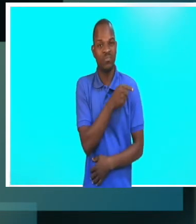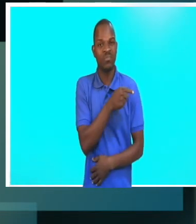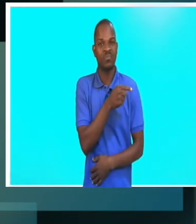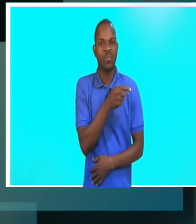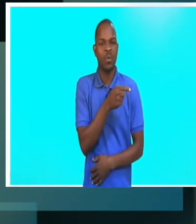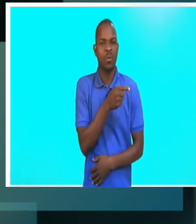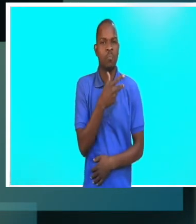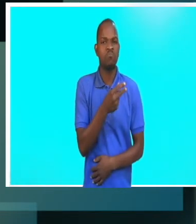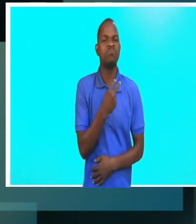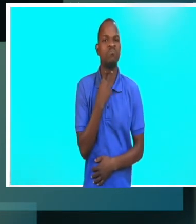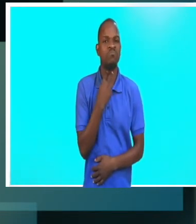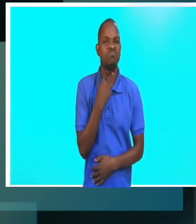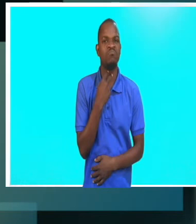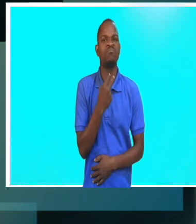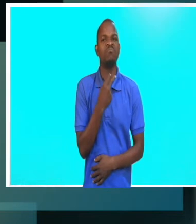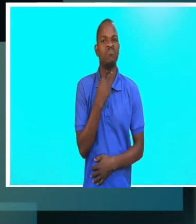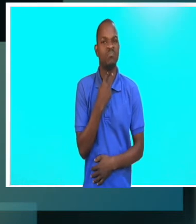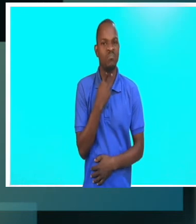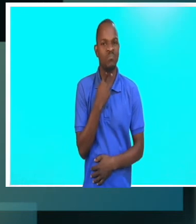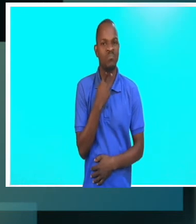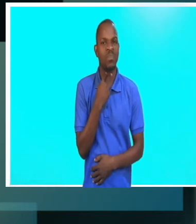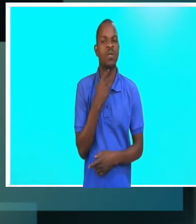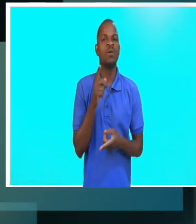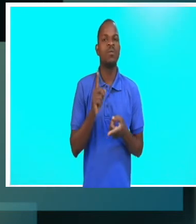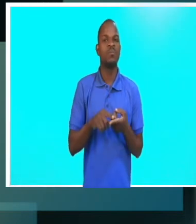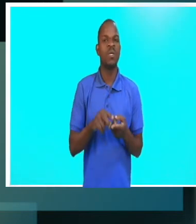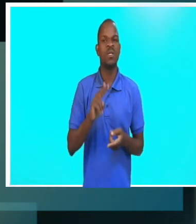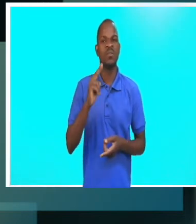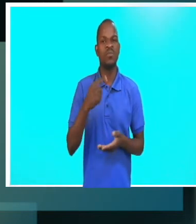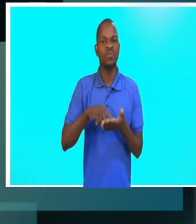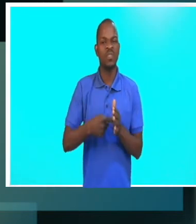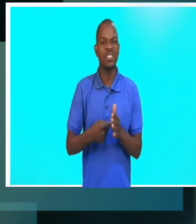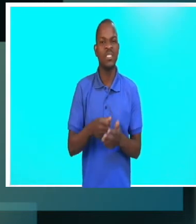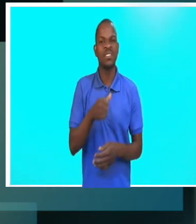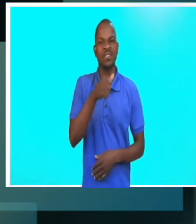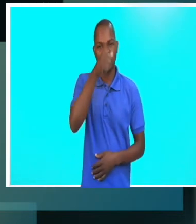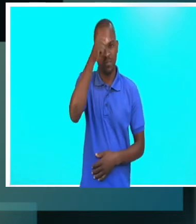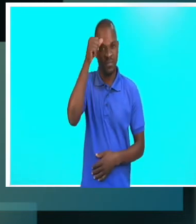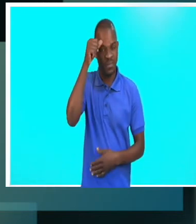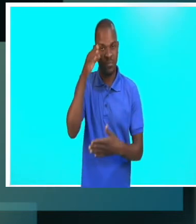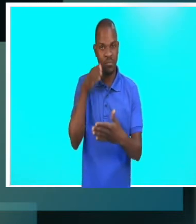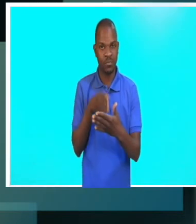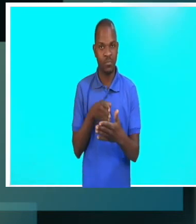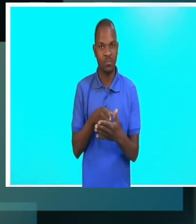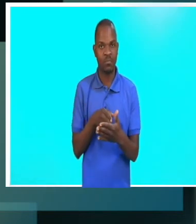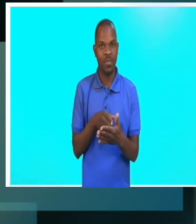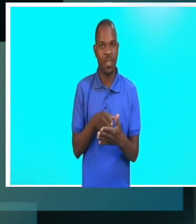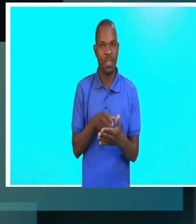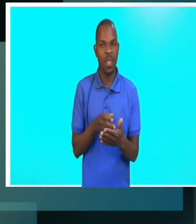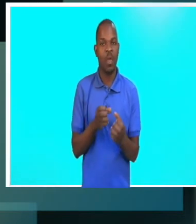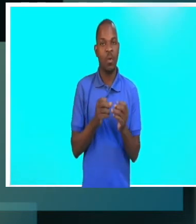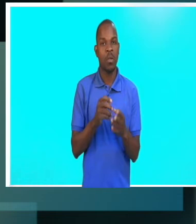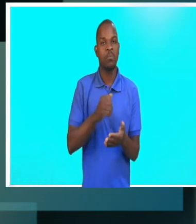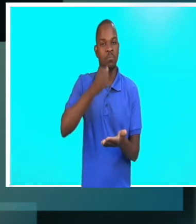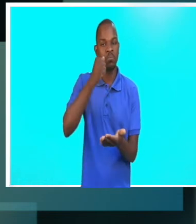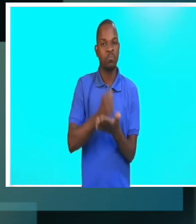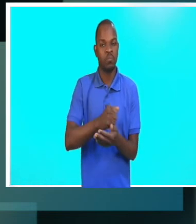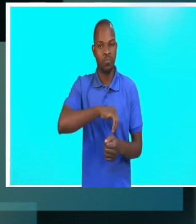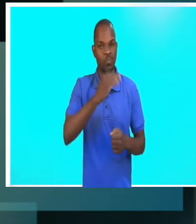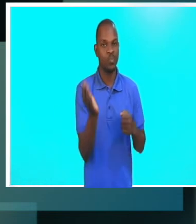não saía. E até nem a segunda tentativa não chegou a sair. Então, tivemos que voltar para